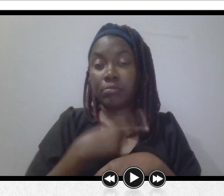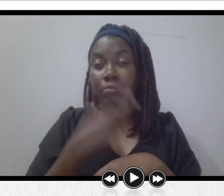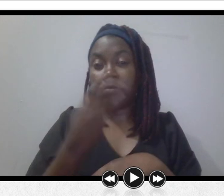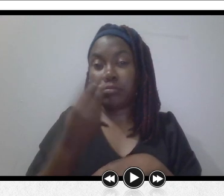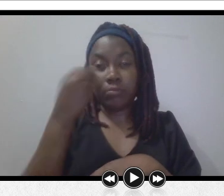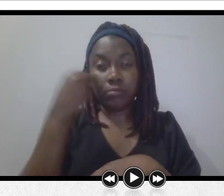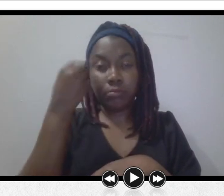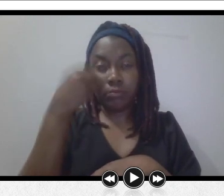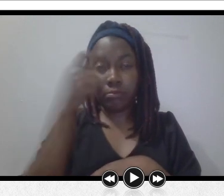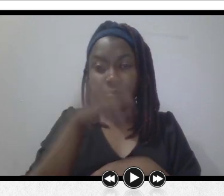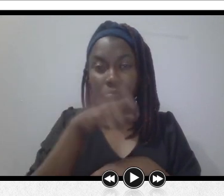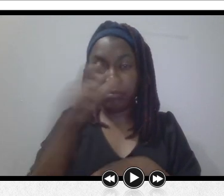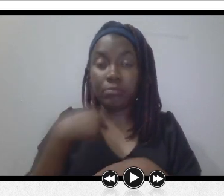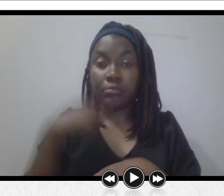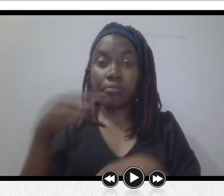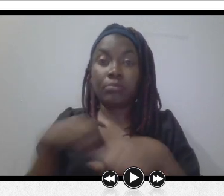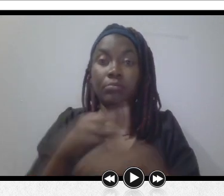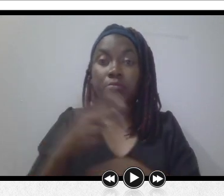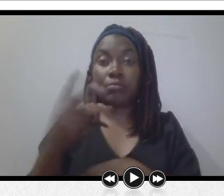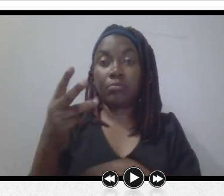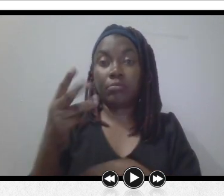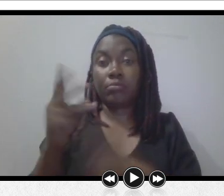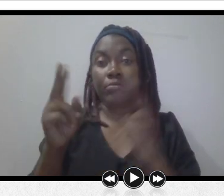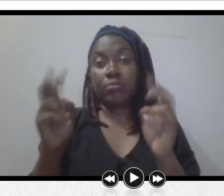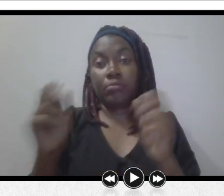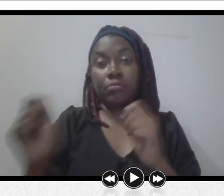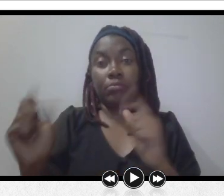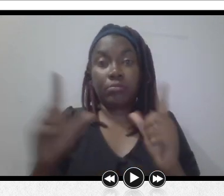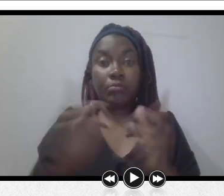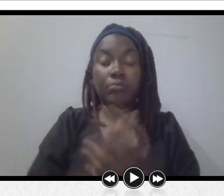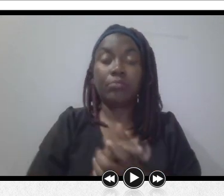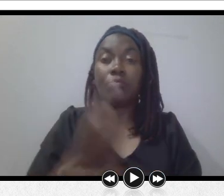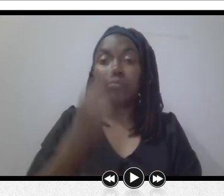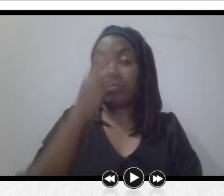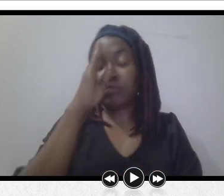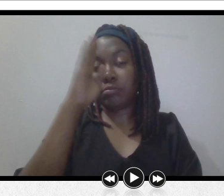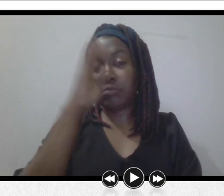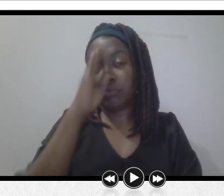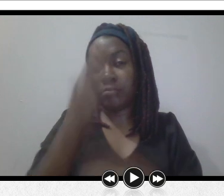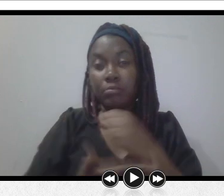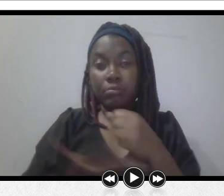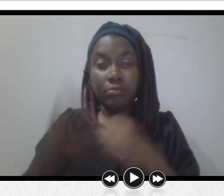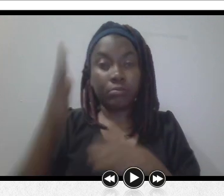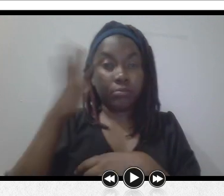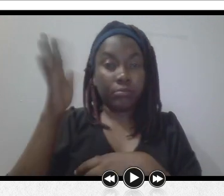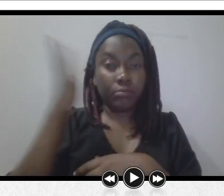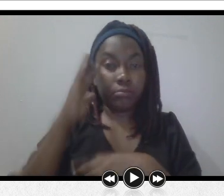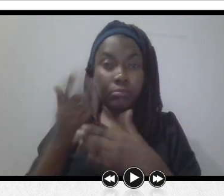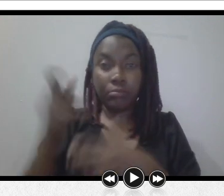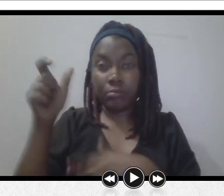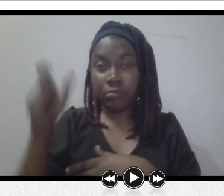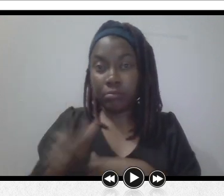modelos regulatórios, eu trago aqui no terceiro tópico do nosso slide, né, que uma das principais bases teóricas desse modelo